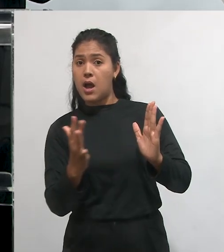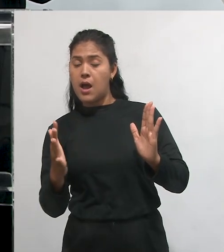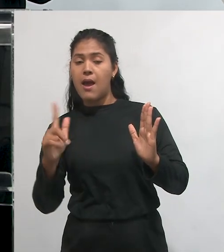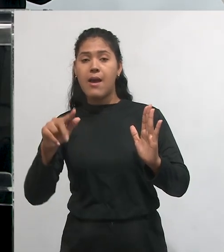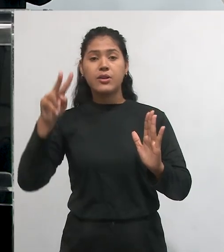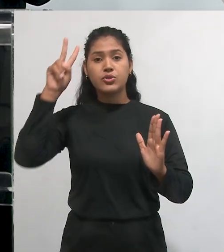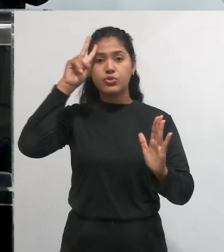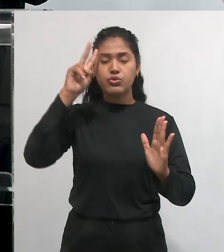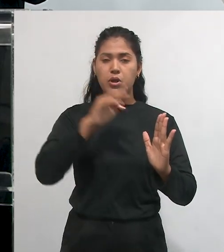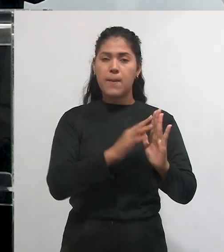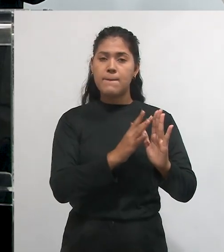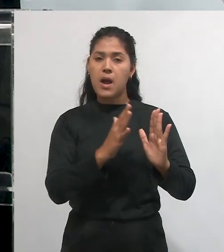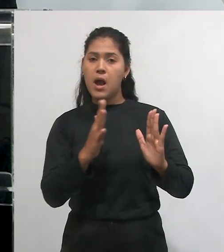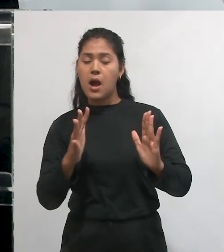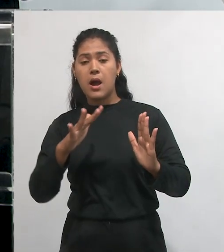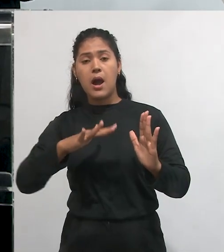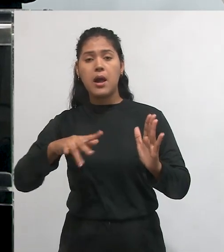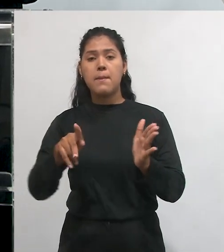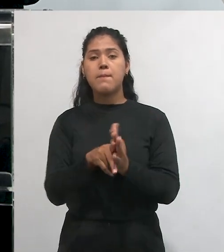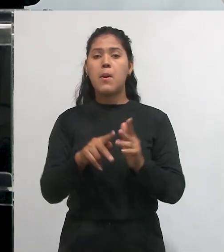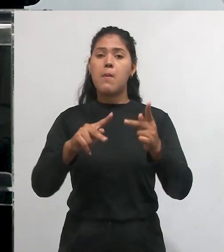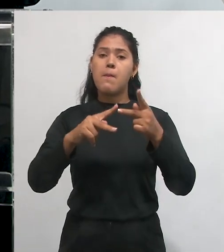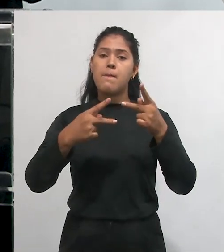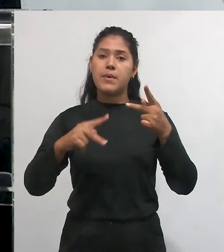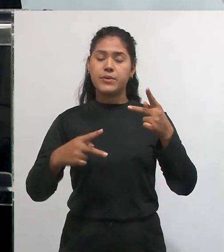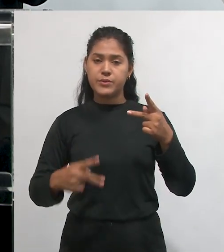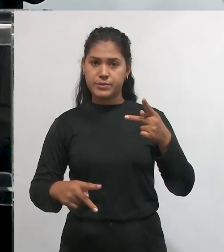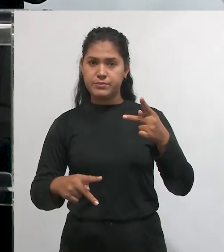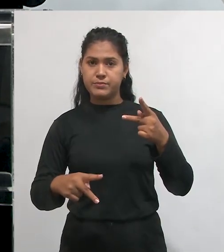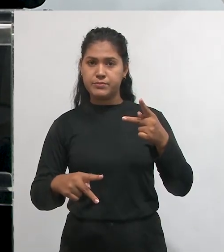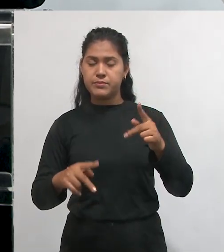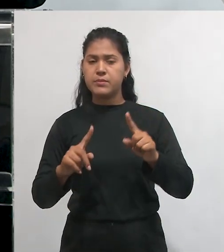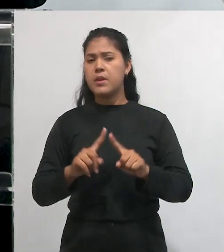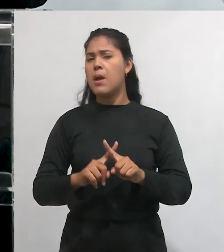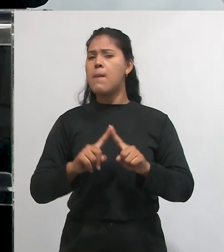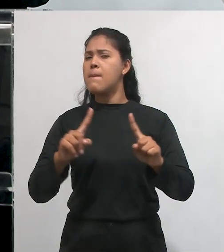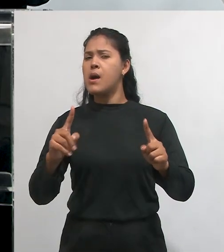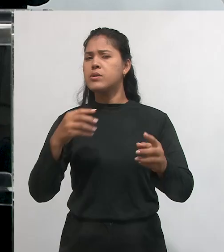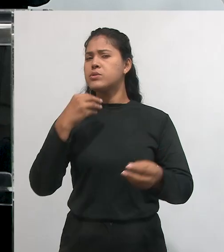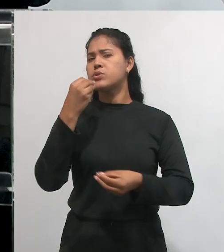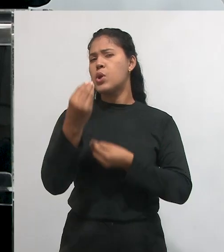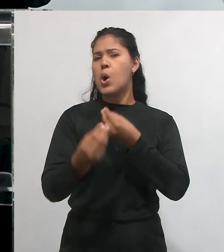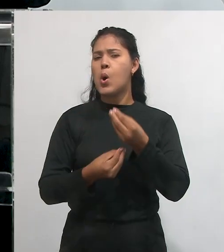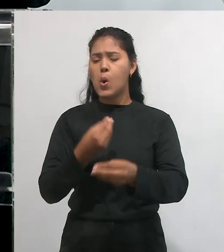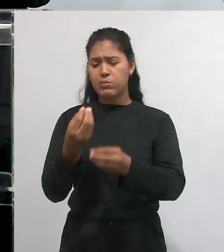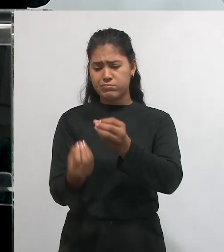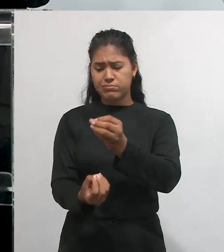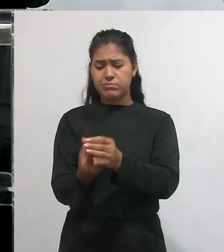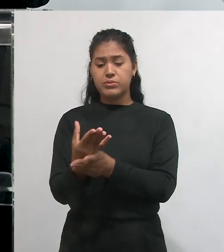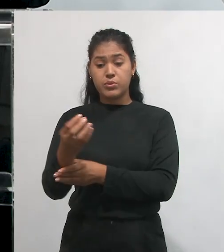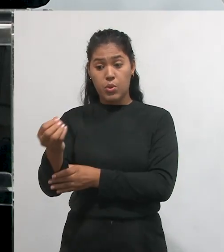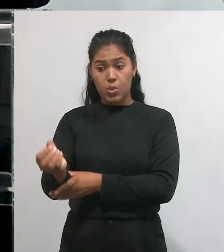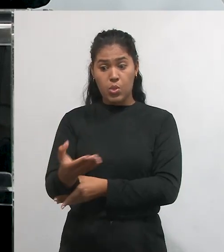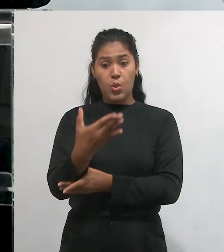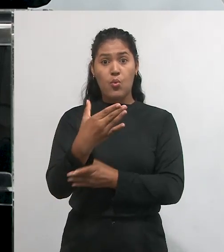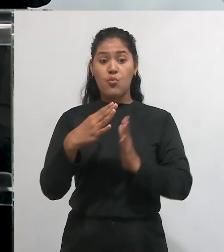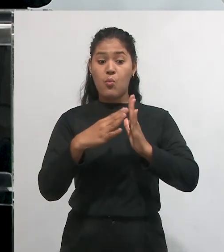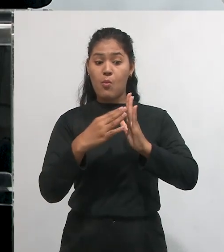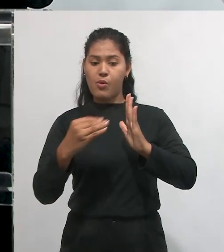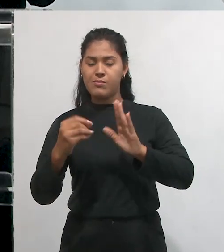Como criar um modelo de sociedade em que